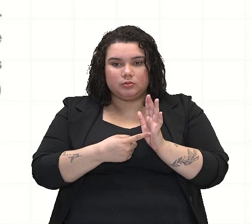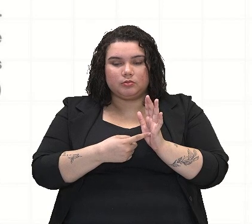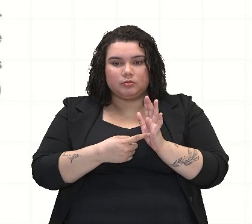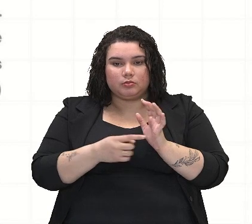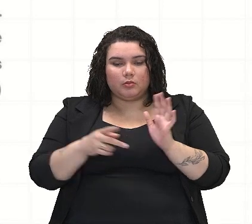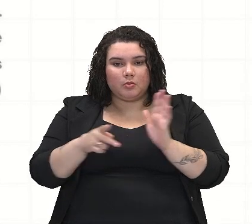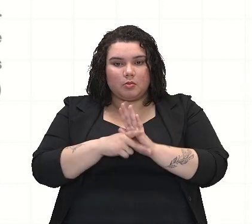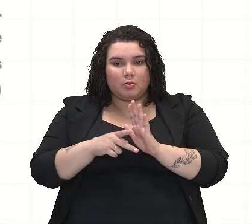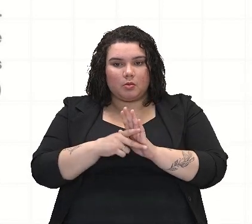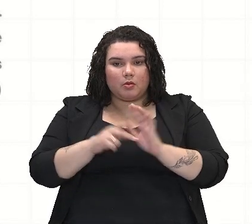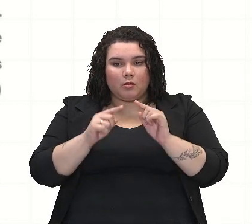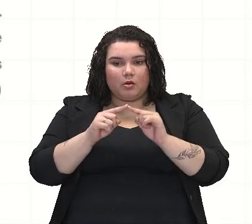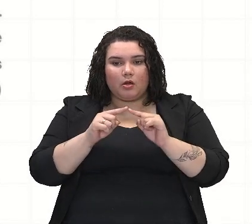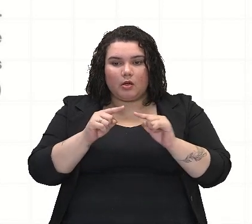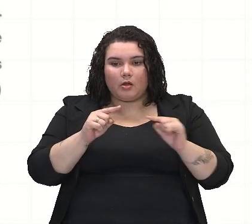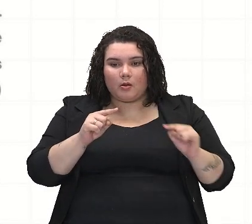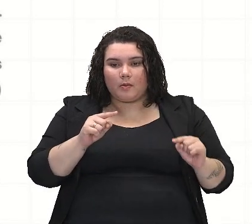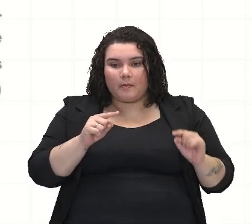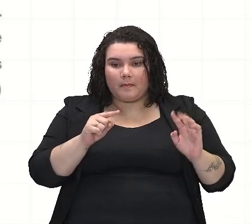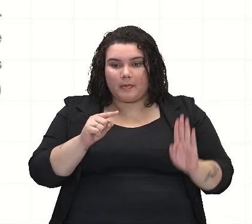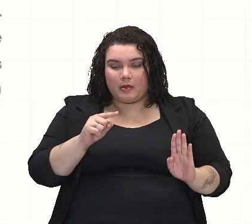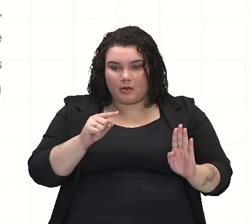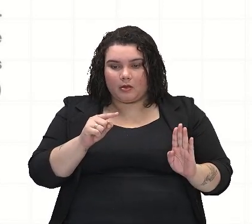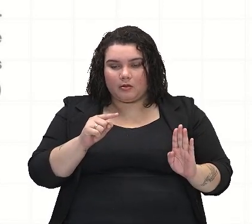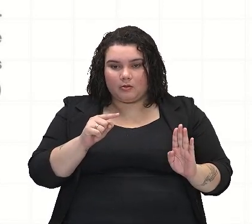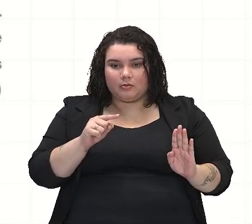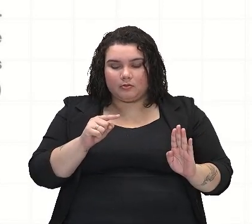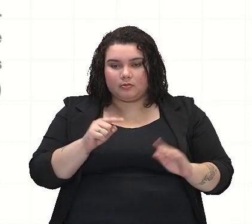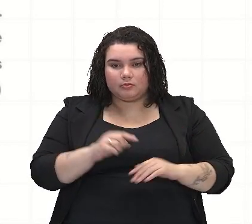de extremidade B, né, aqui,